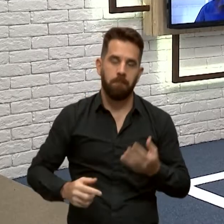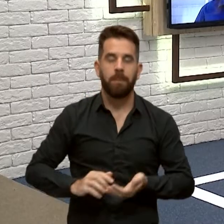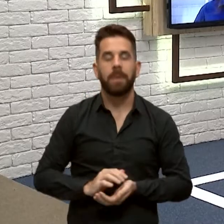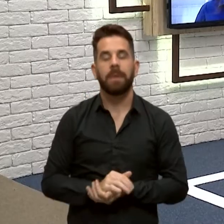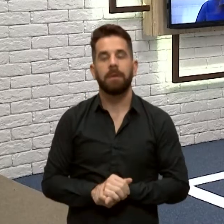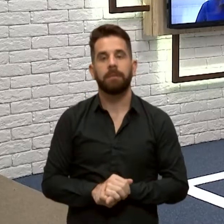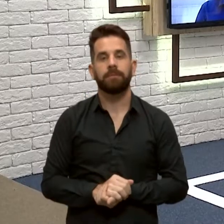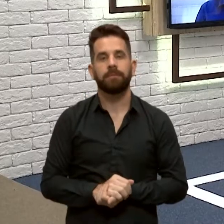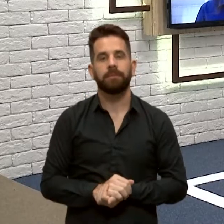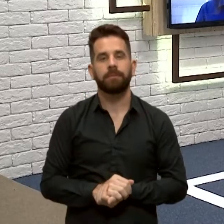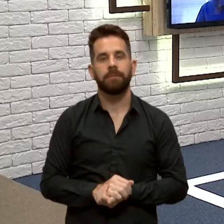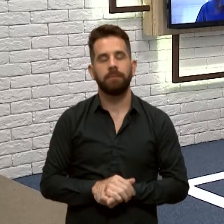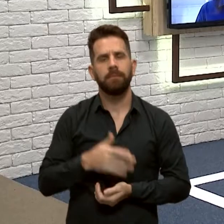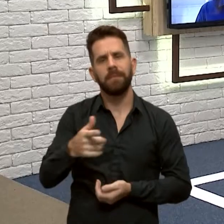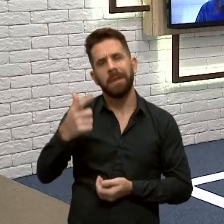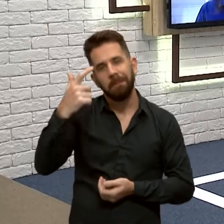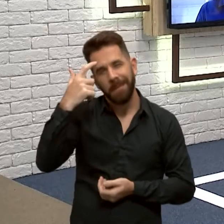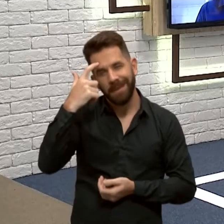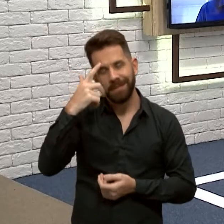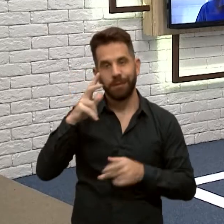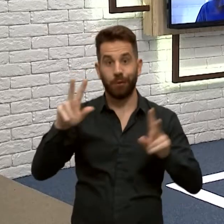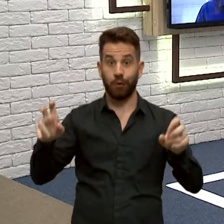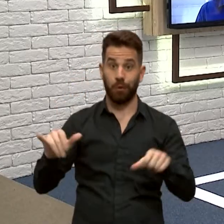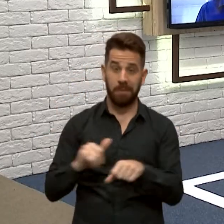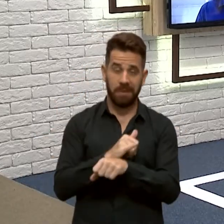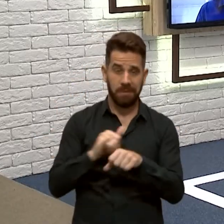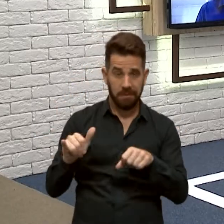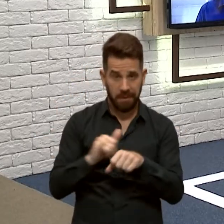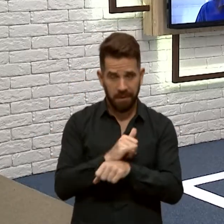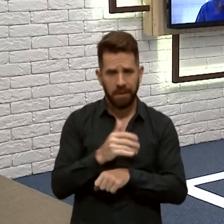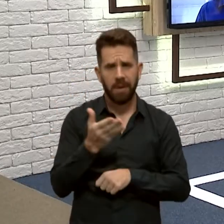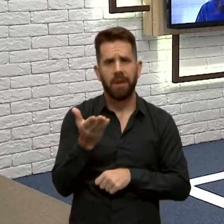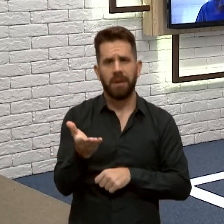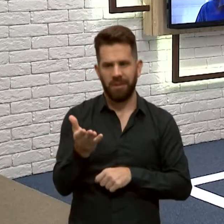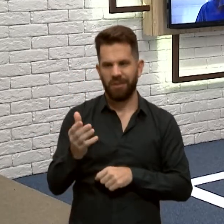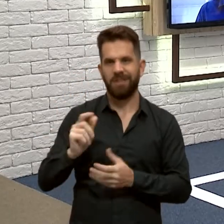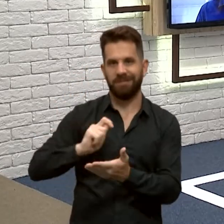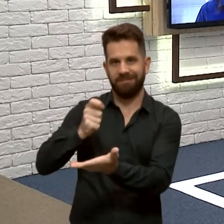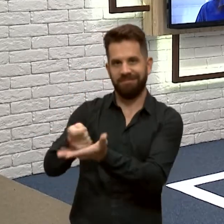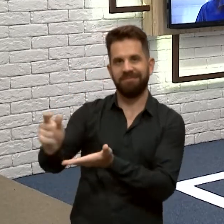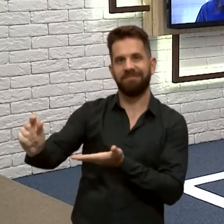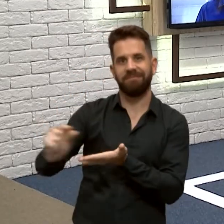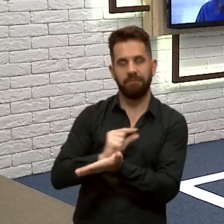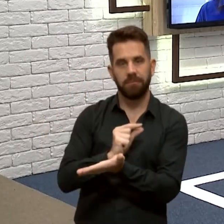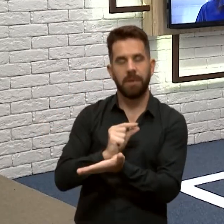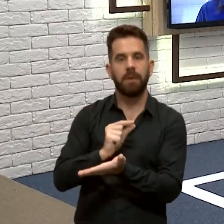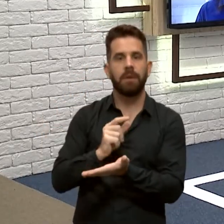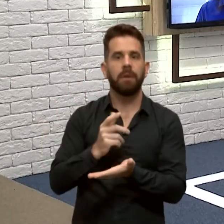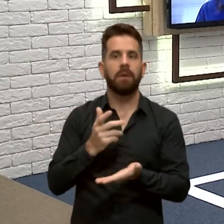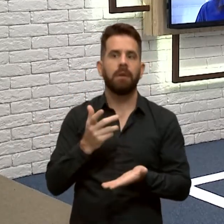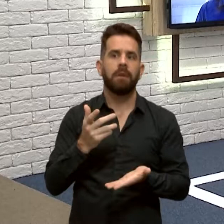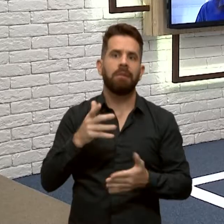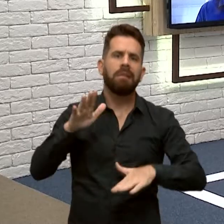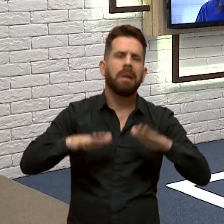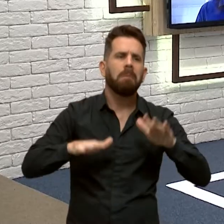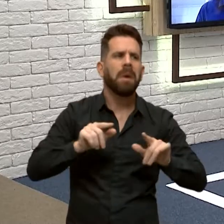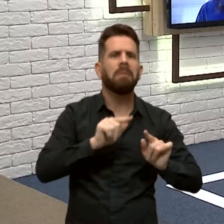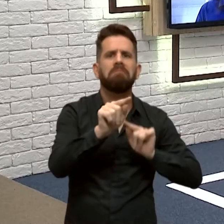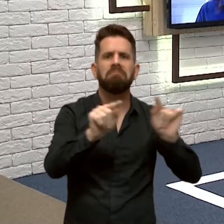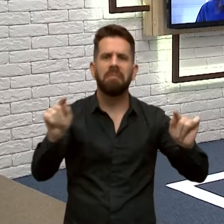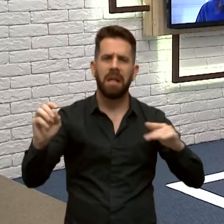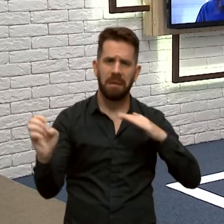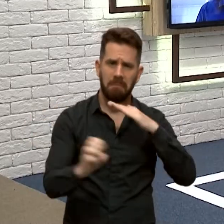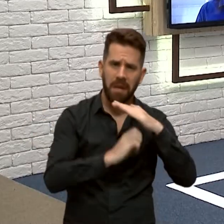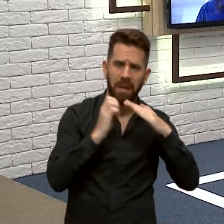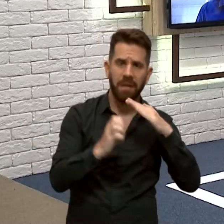pensando em estratégias desse cashback, qual que tem mais potencial, ou depende da empresa também? Aquele que